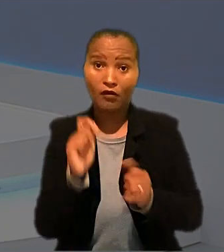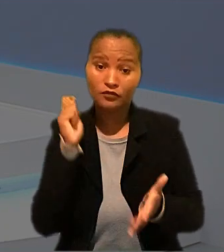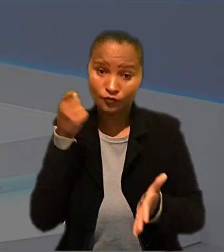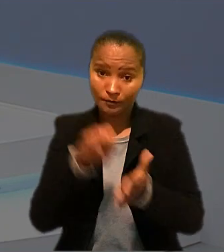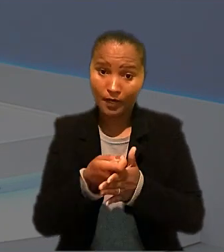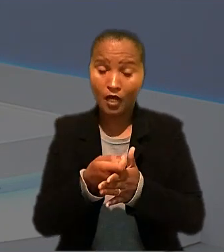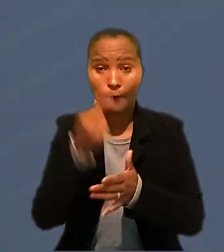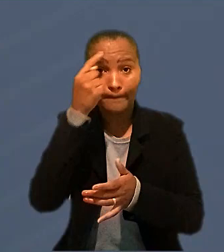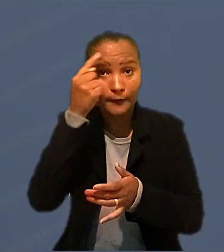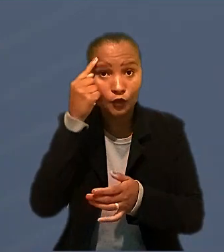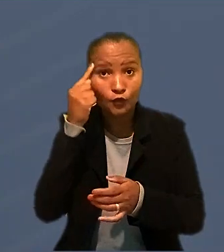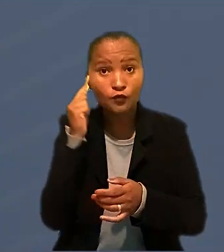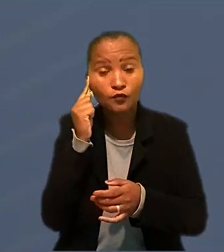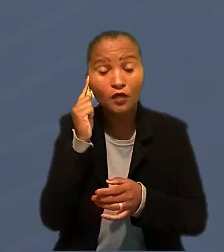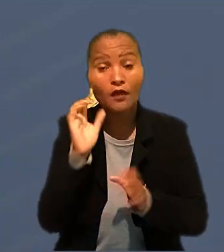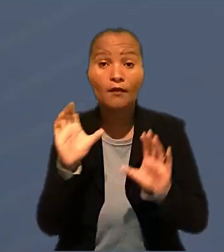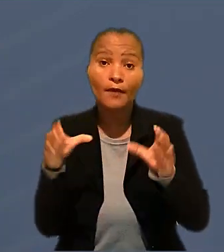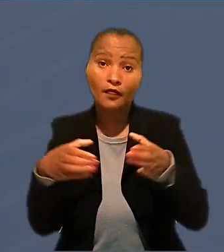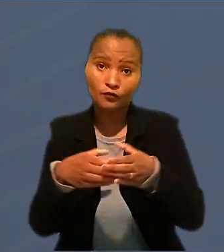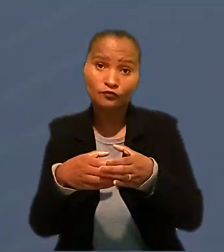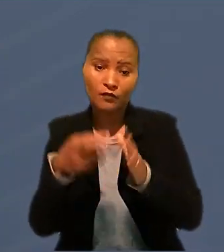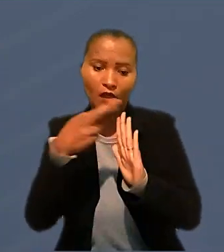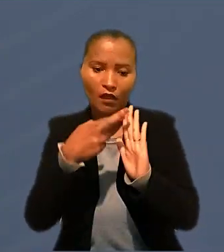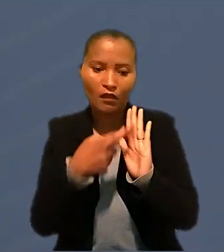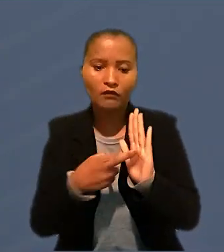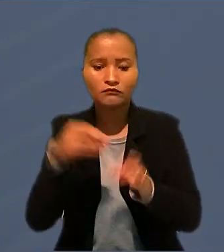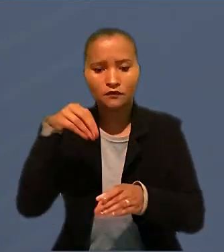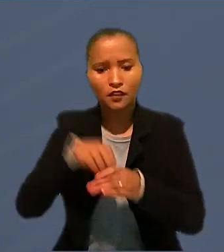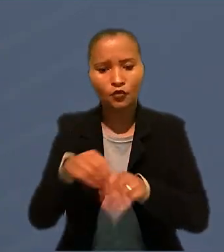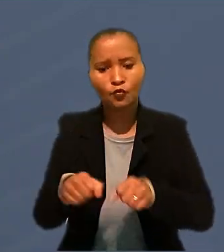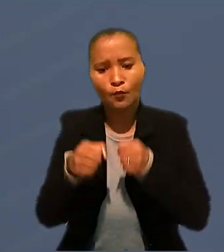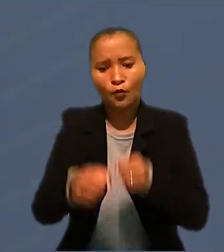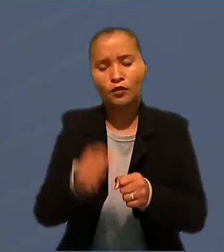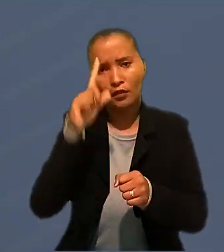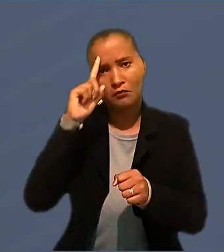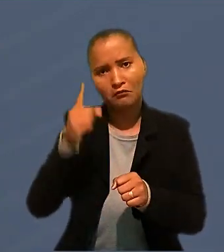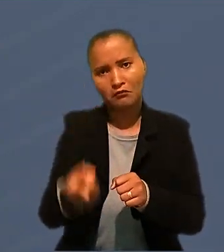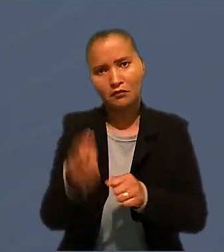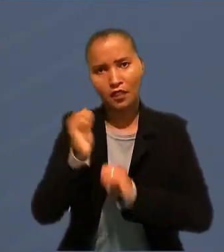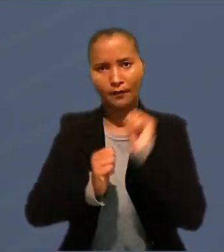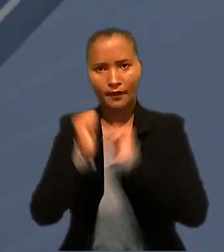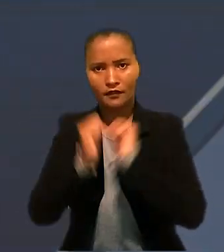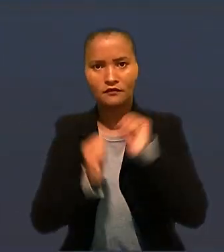remunerado por minuto. Para a turma, a norma está dentro do poder diretivo da empresa.